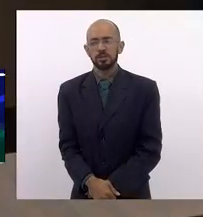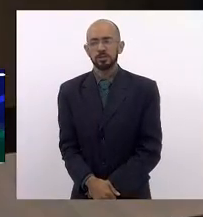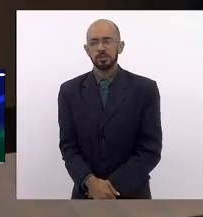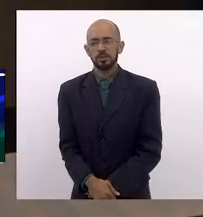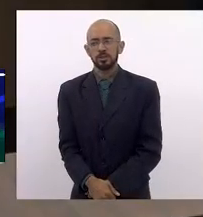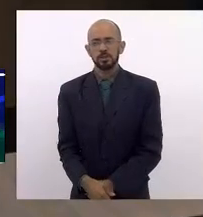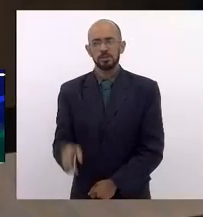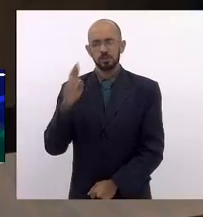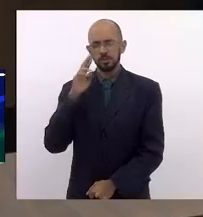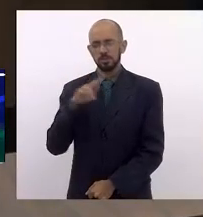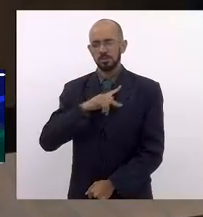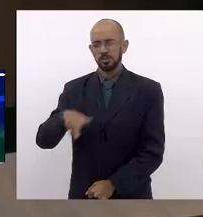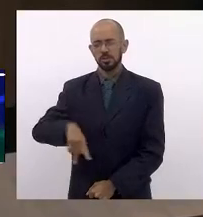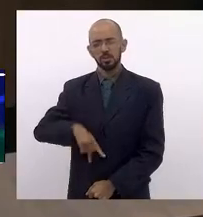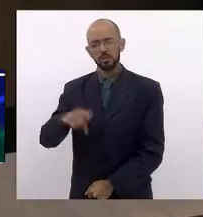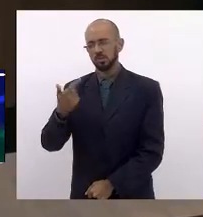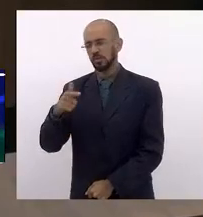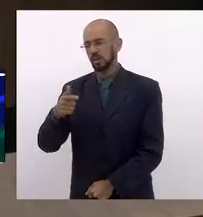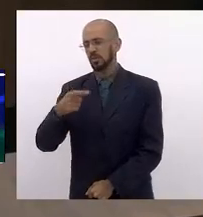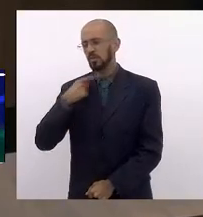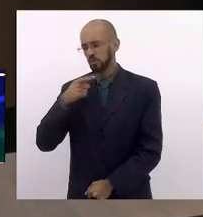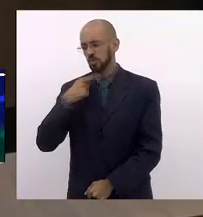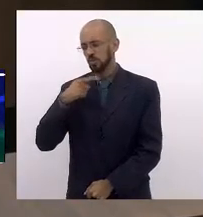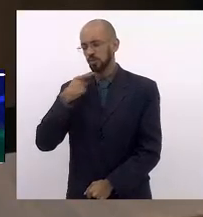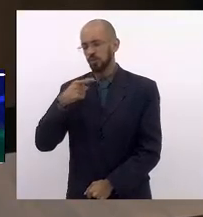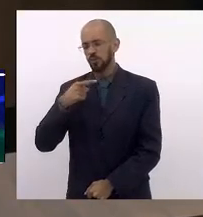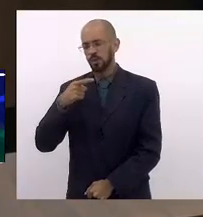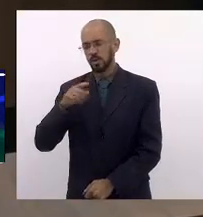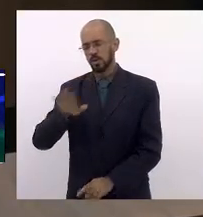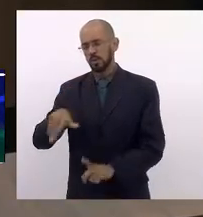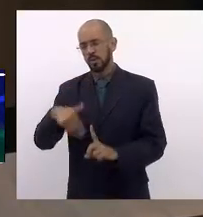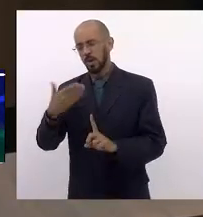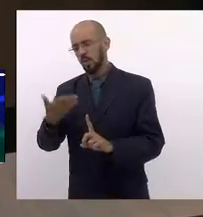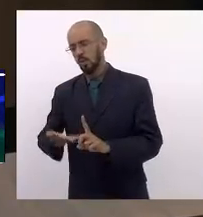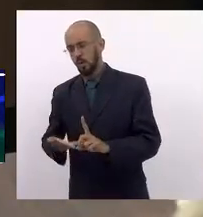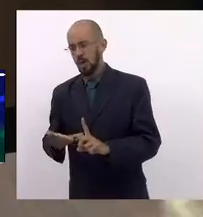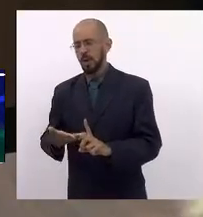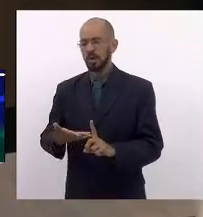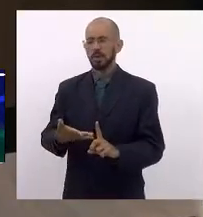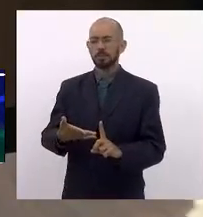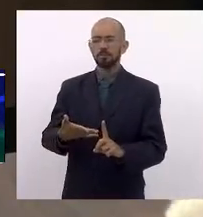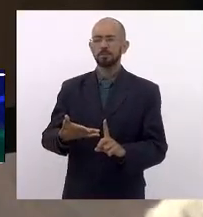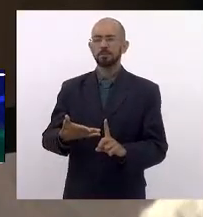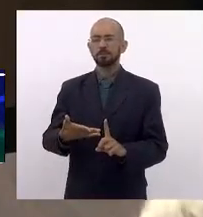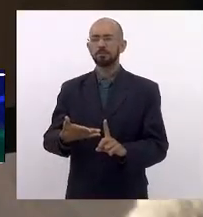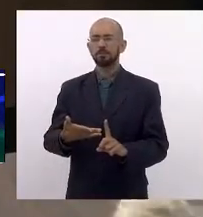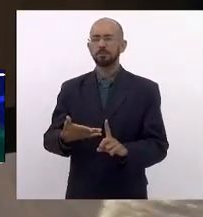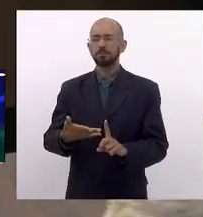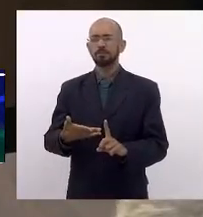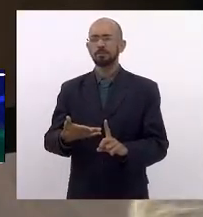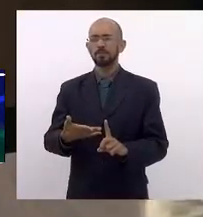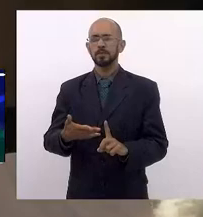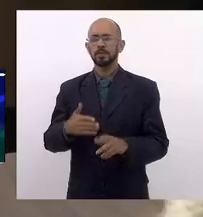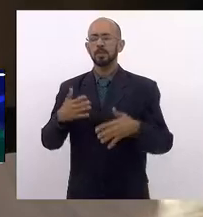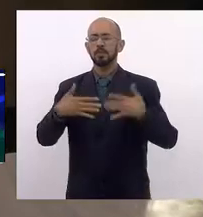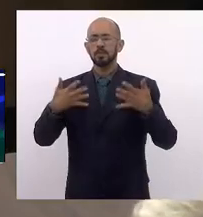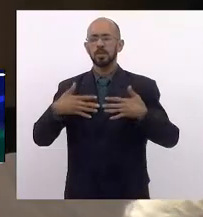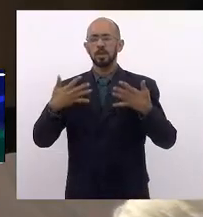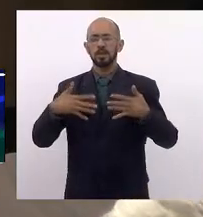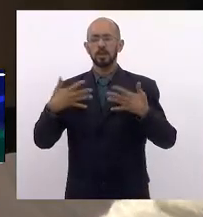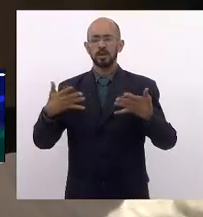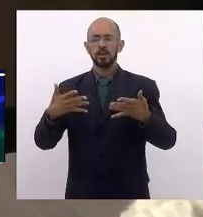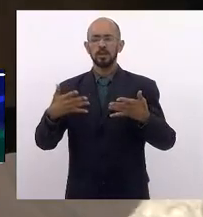o seu presente Sem dúvida alguma com muita honra com muita alegria